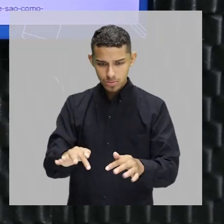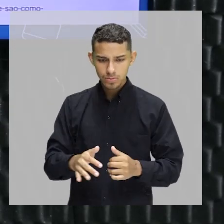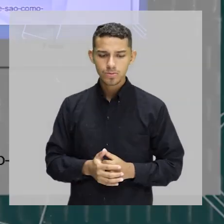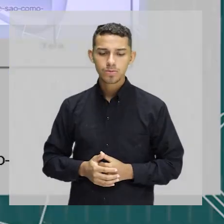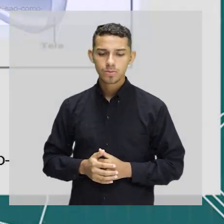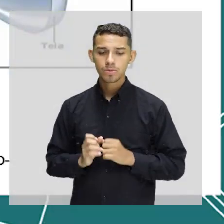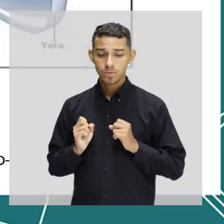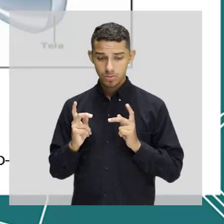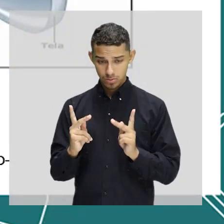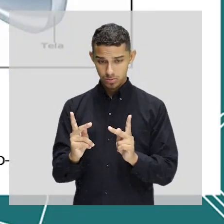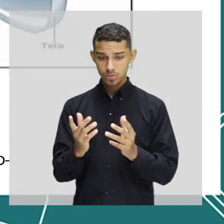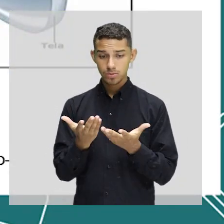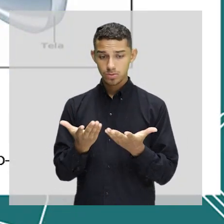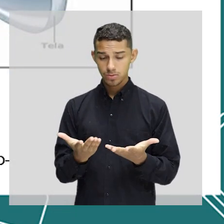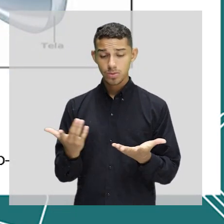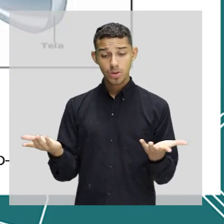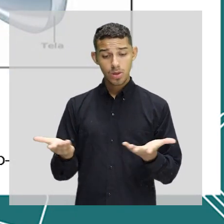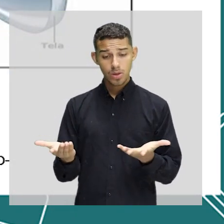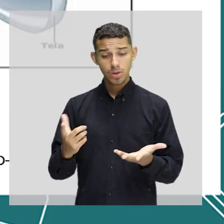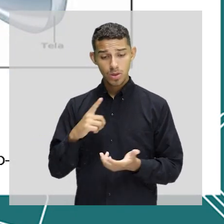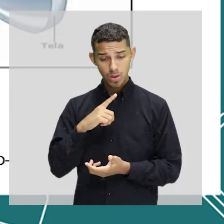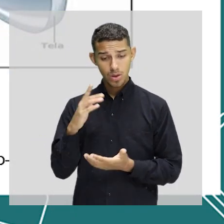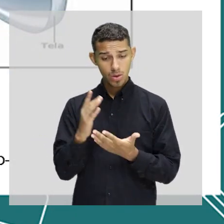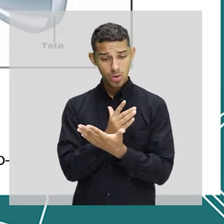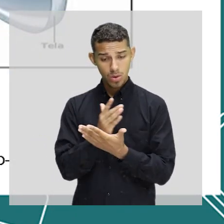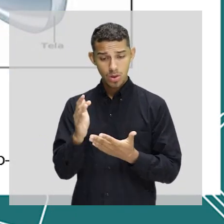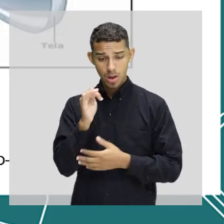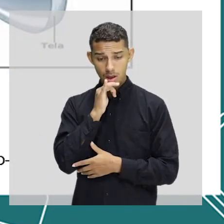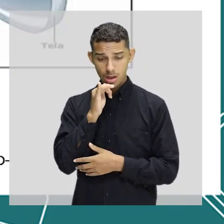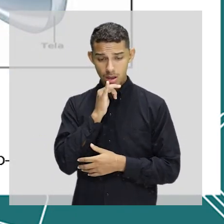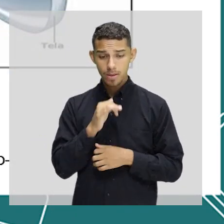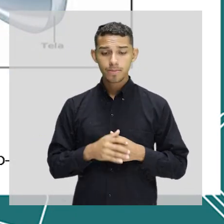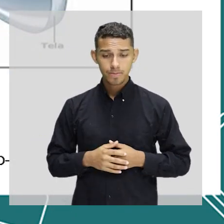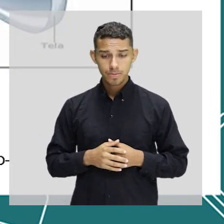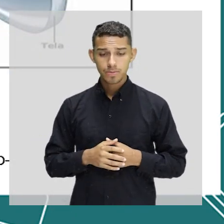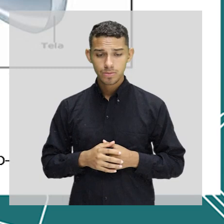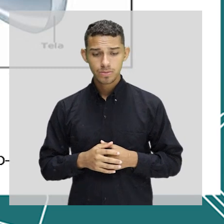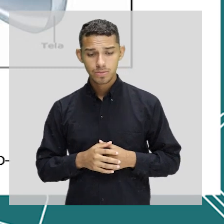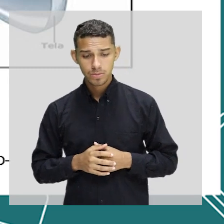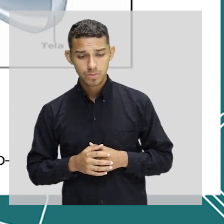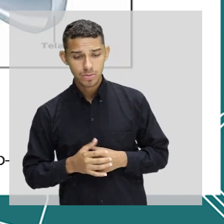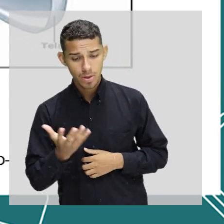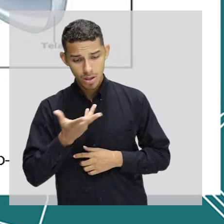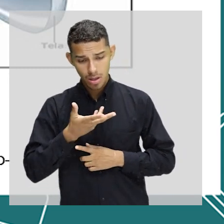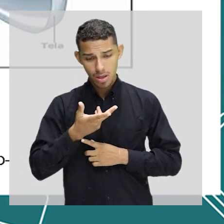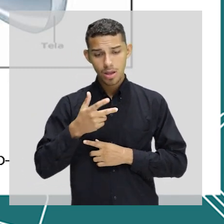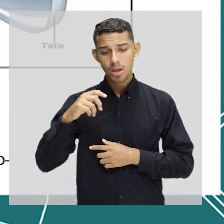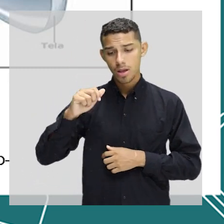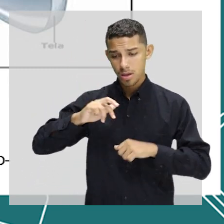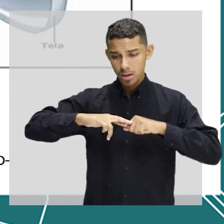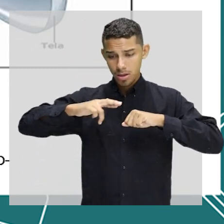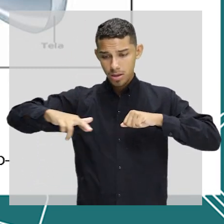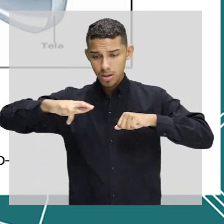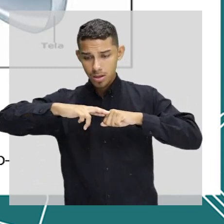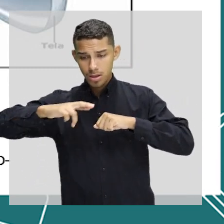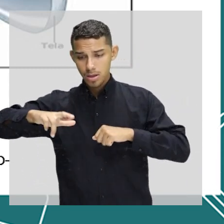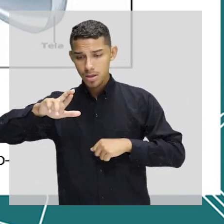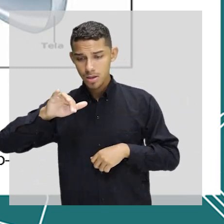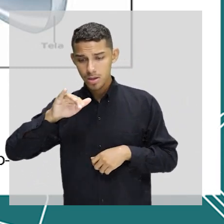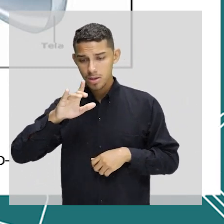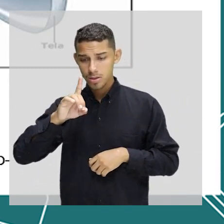ok? Então aqui nós temos alguns exemplos, ó. Então nós temos aqui, ó, um acelerador de radioterapia,